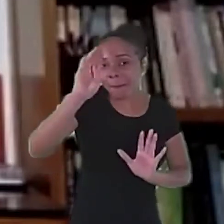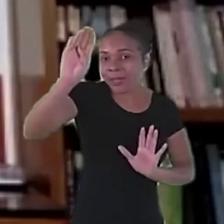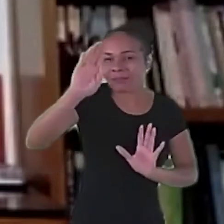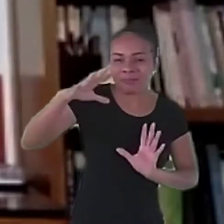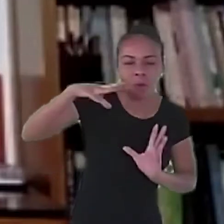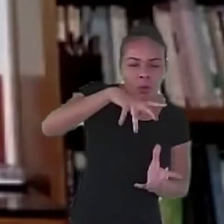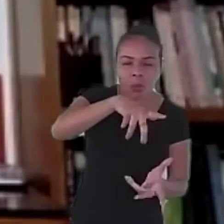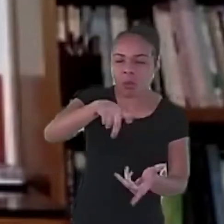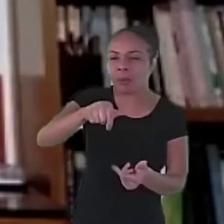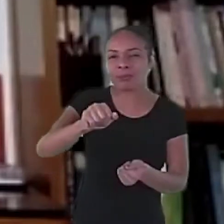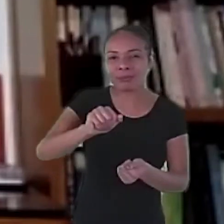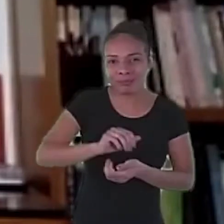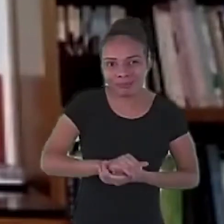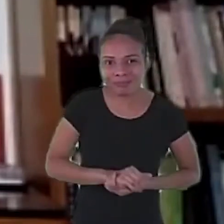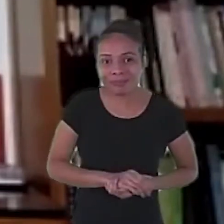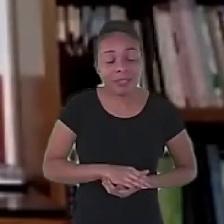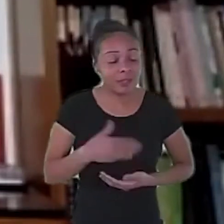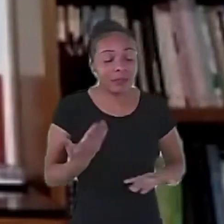bem.